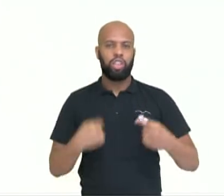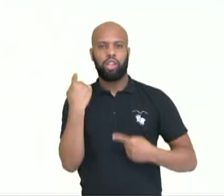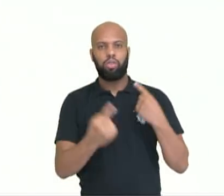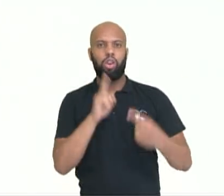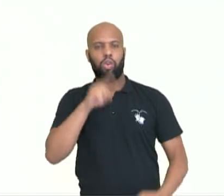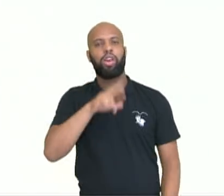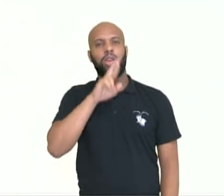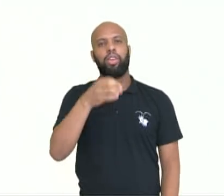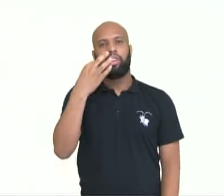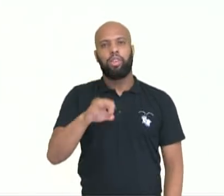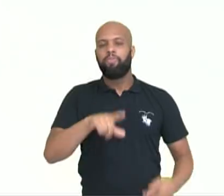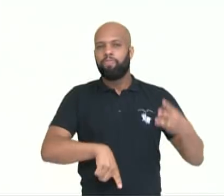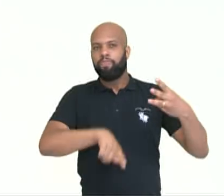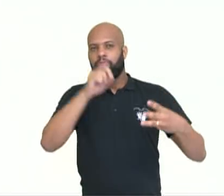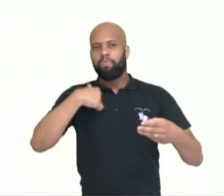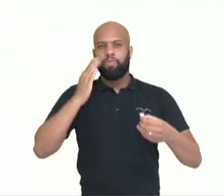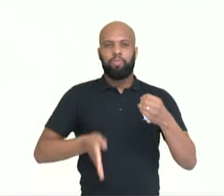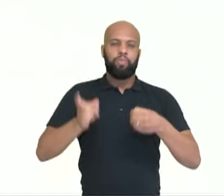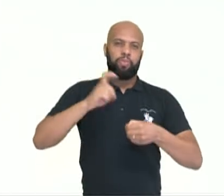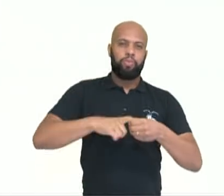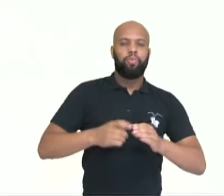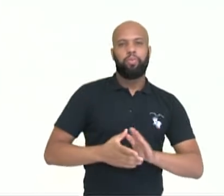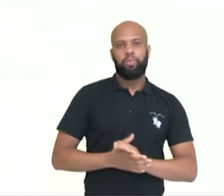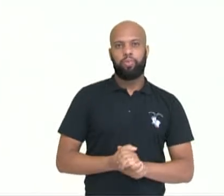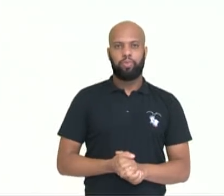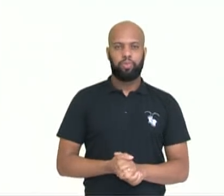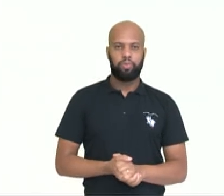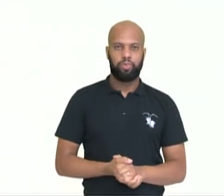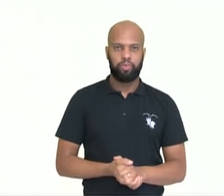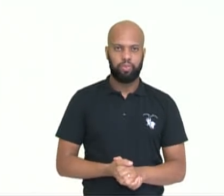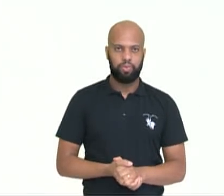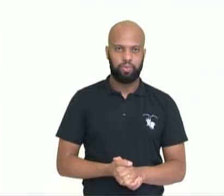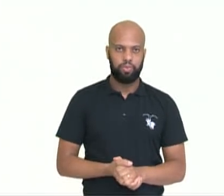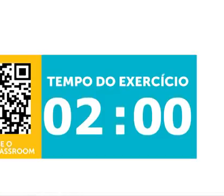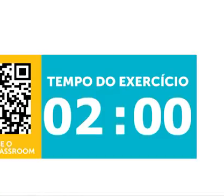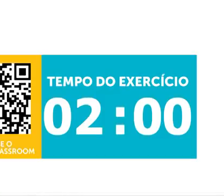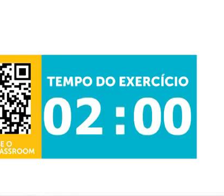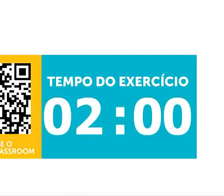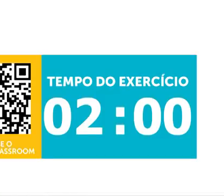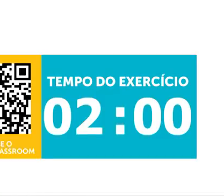Estados Unidos ou letra C, China? A, B ou C? Vai lá!